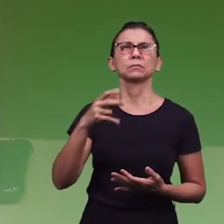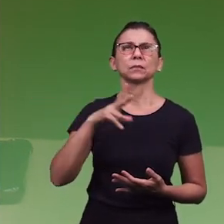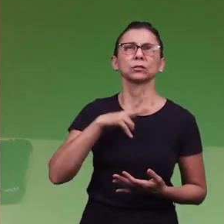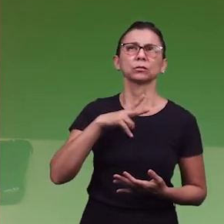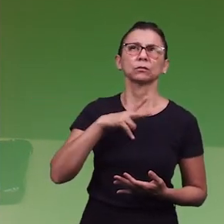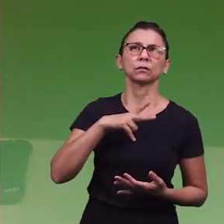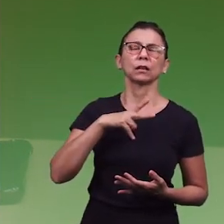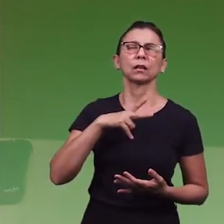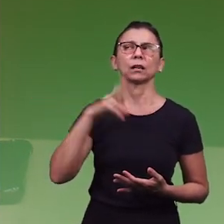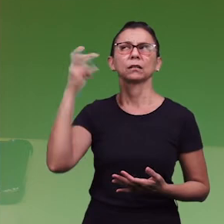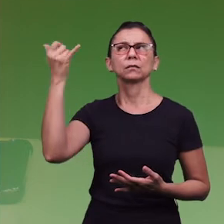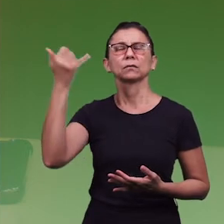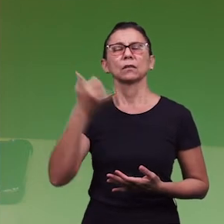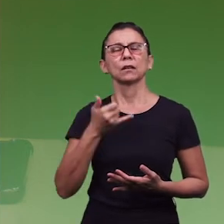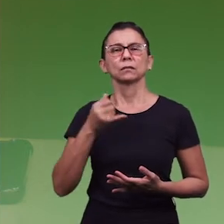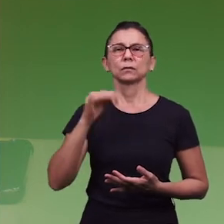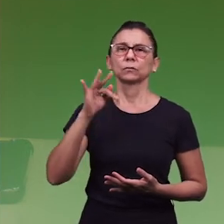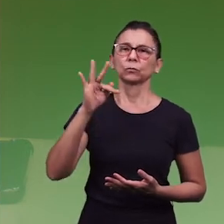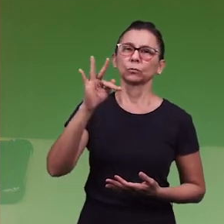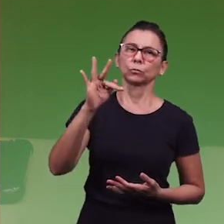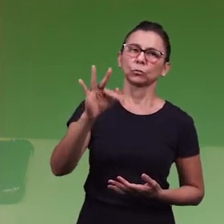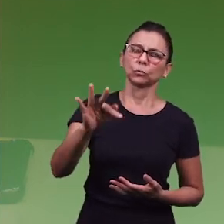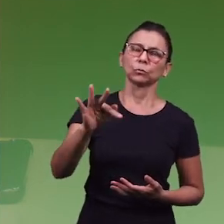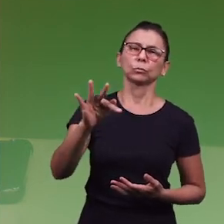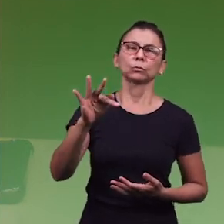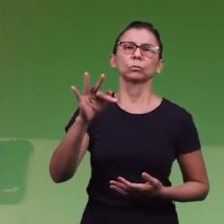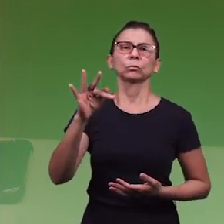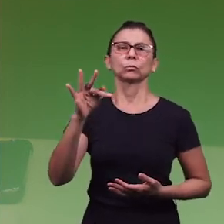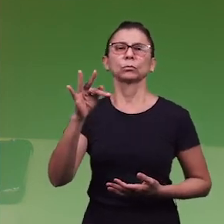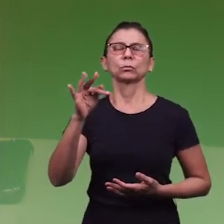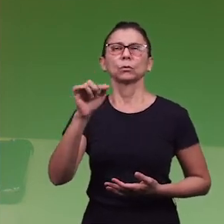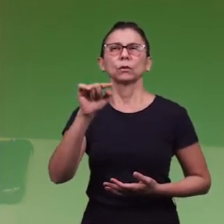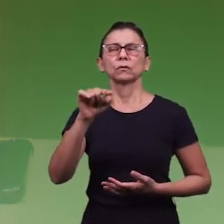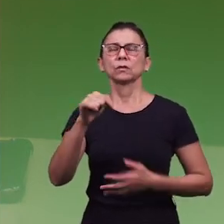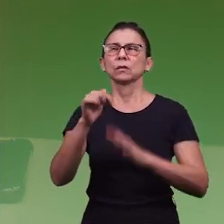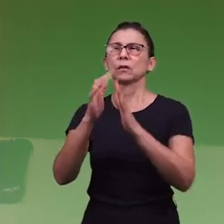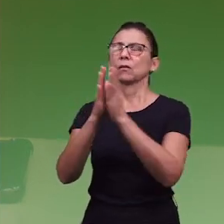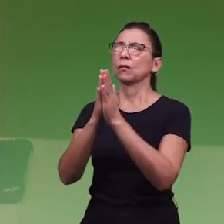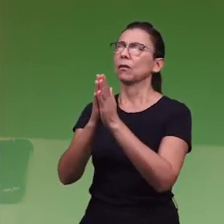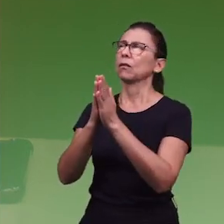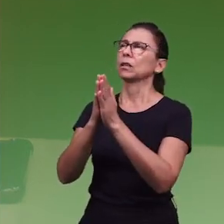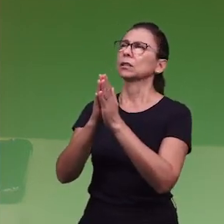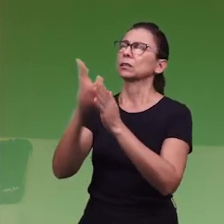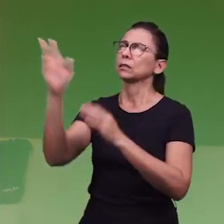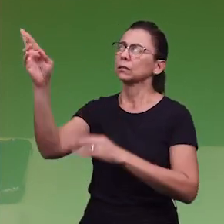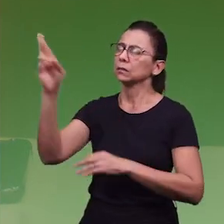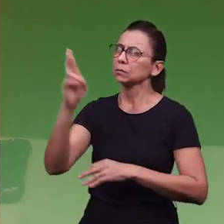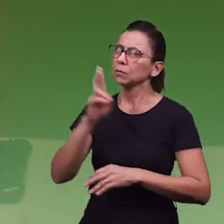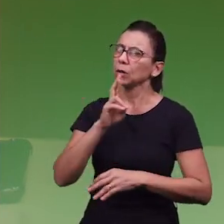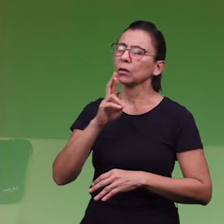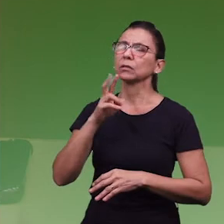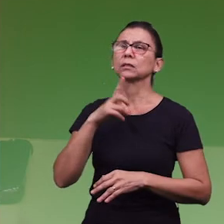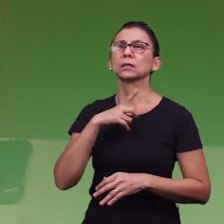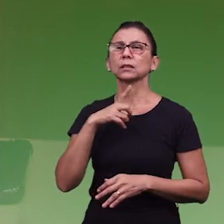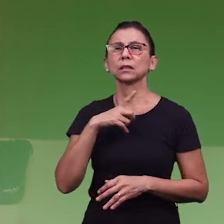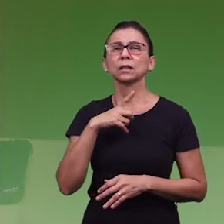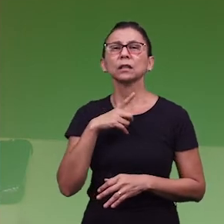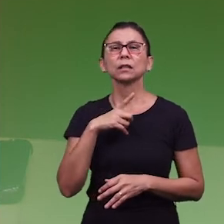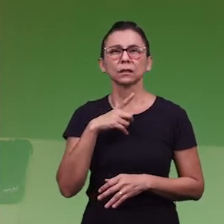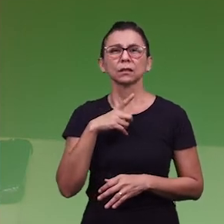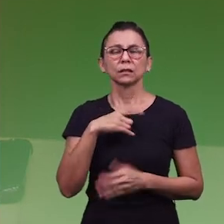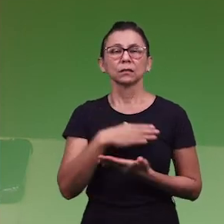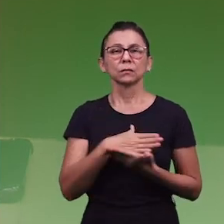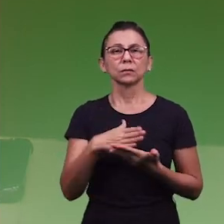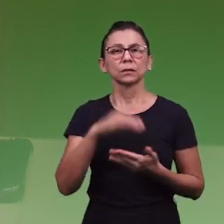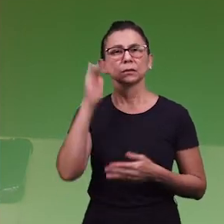o nosso amanhã, a resposta que Ele tem para a nossa oração, como é que Ele vai dar essa resposta, né? E aí nós começamos a